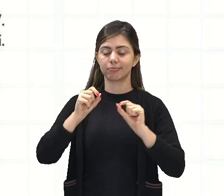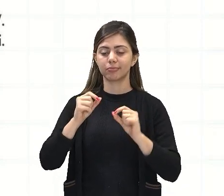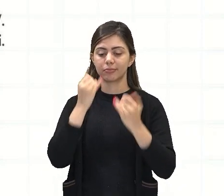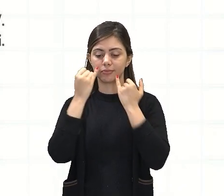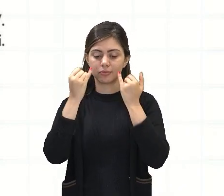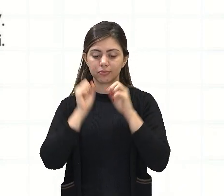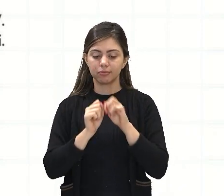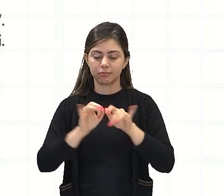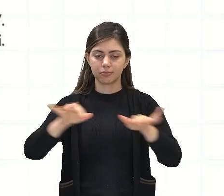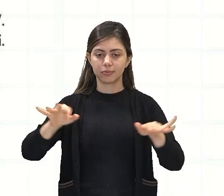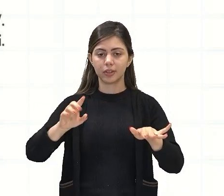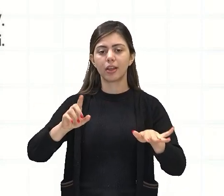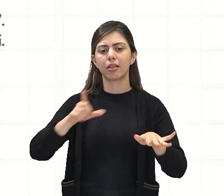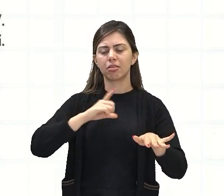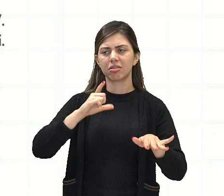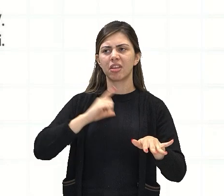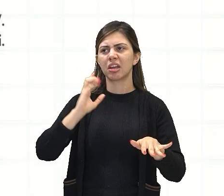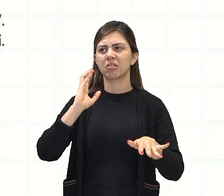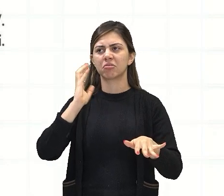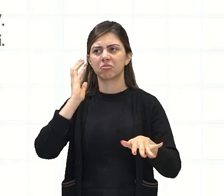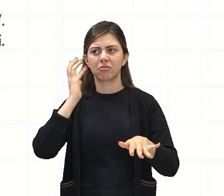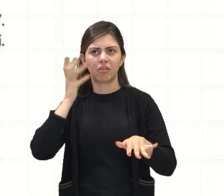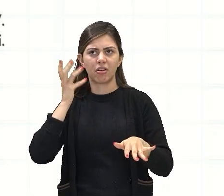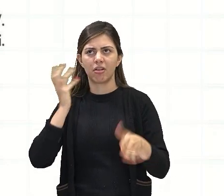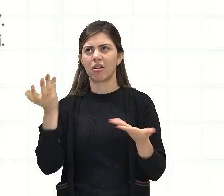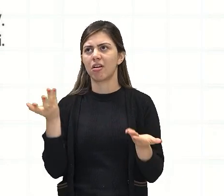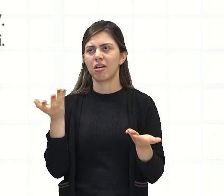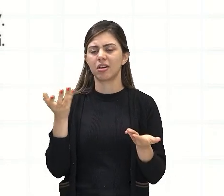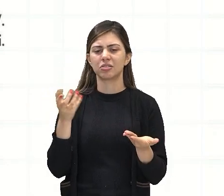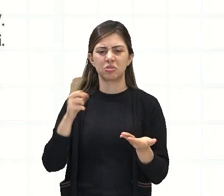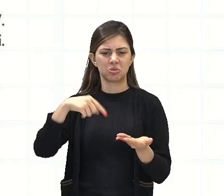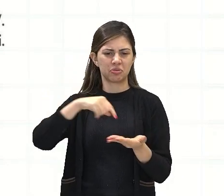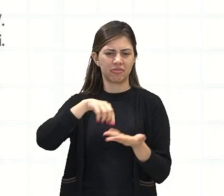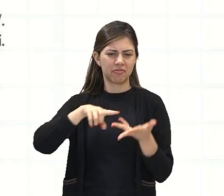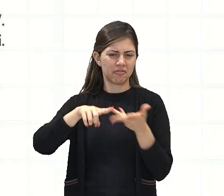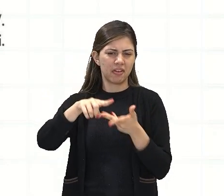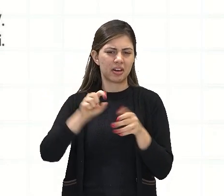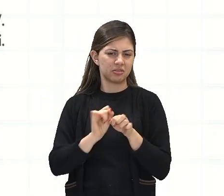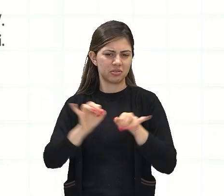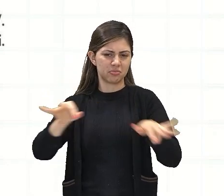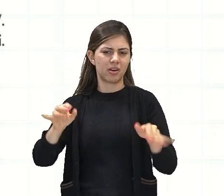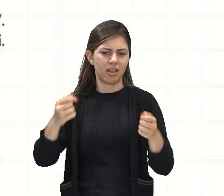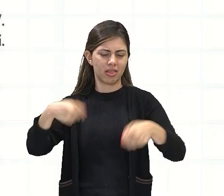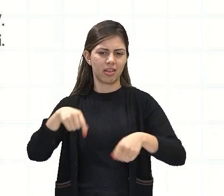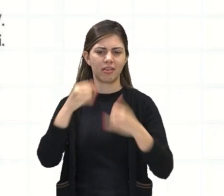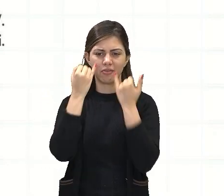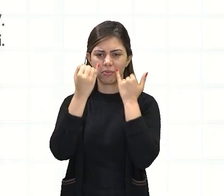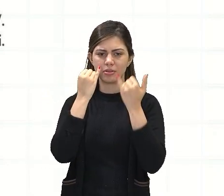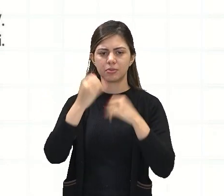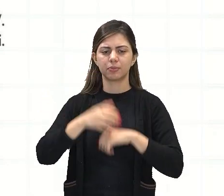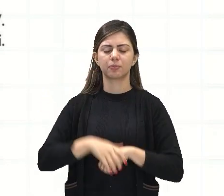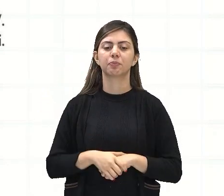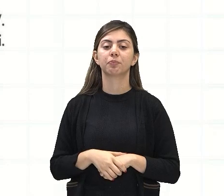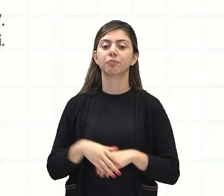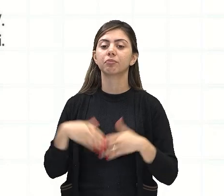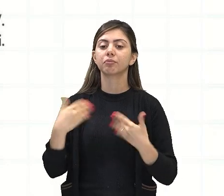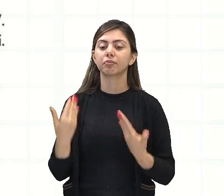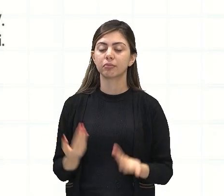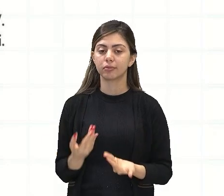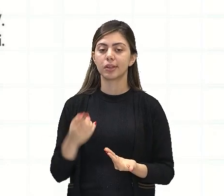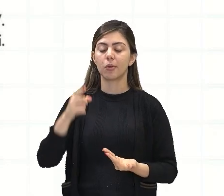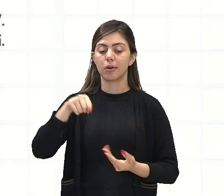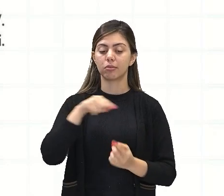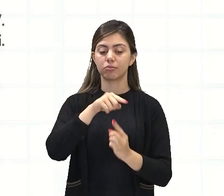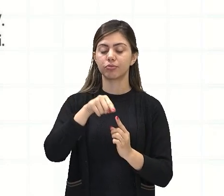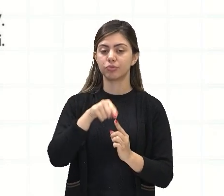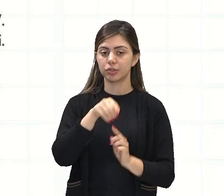pelos veículos de comunicação, né, que são os seus suportes. Muito bem. E esse tipo de